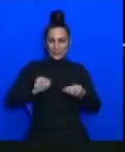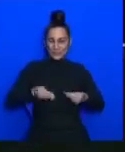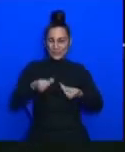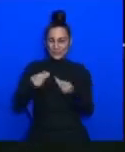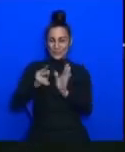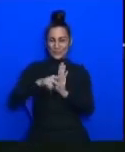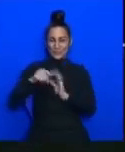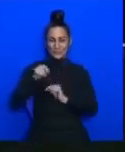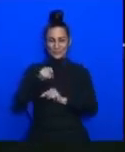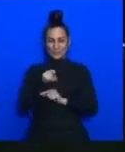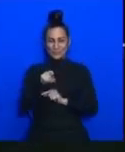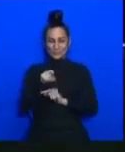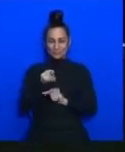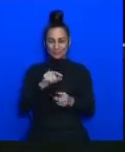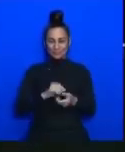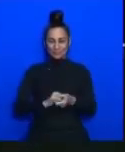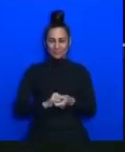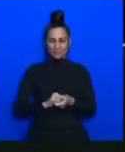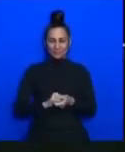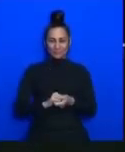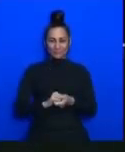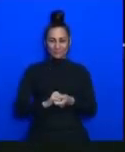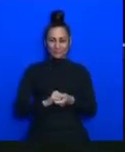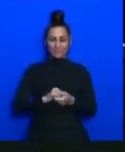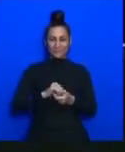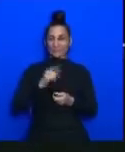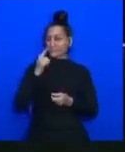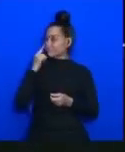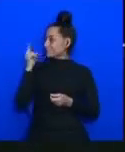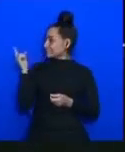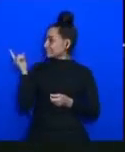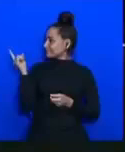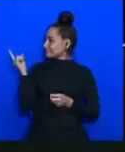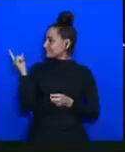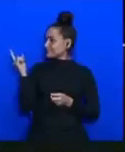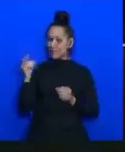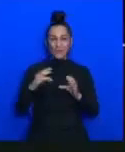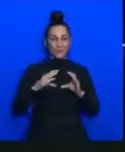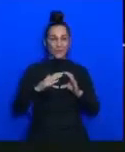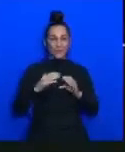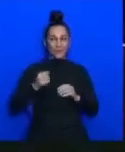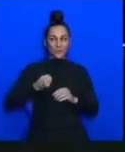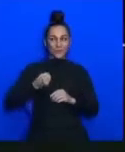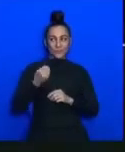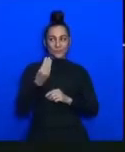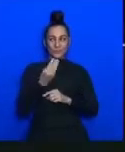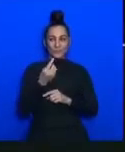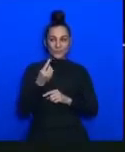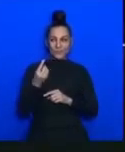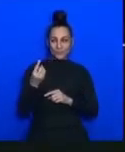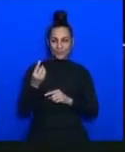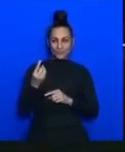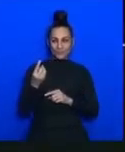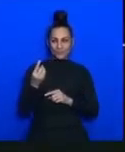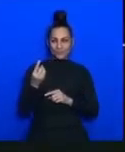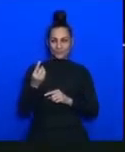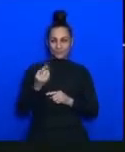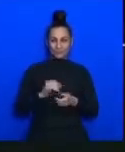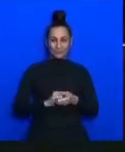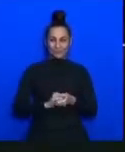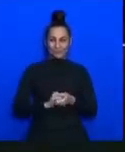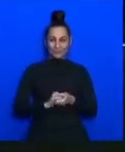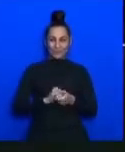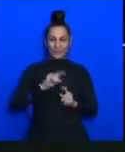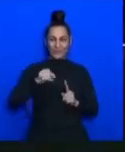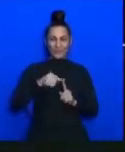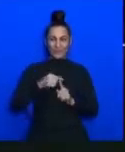prêmio sai para você. Vem chegando mais uma bola, número 31, bola 31.